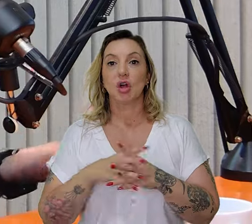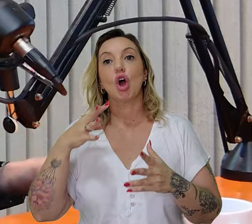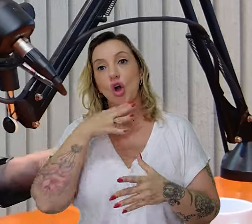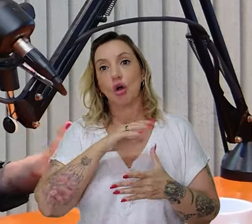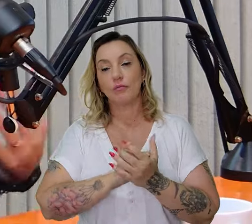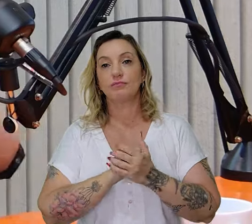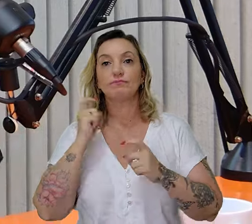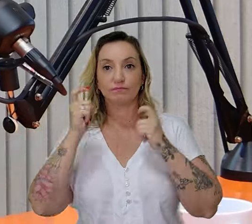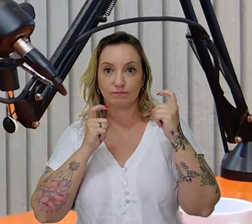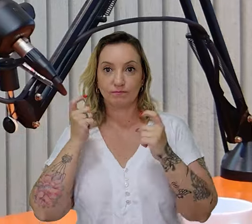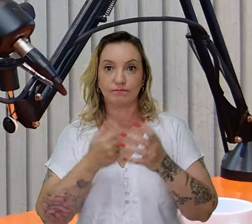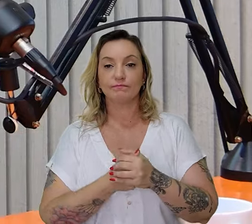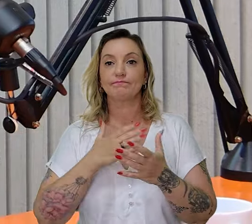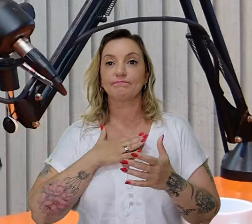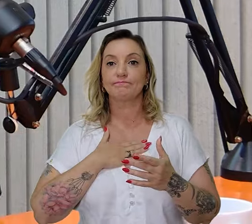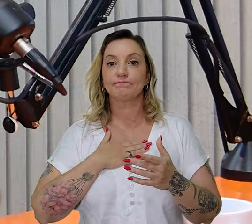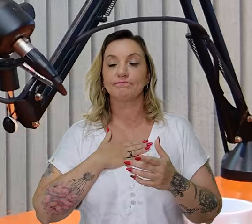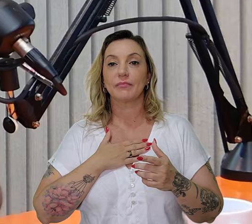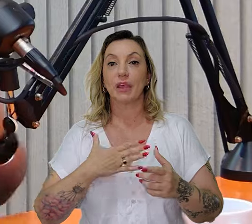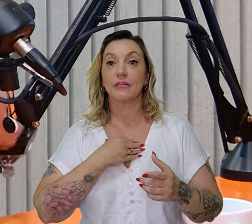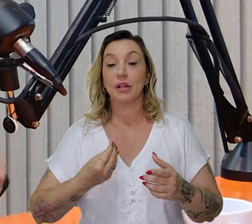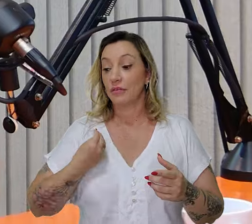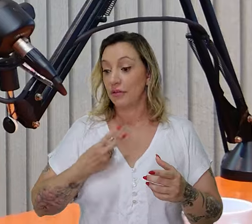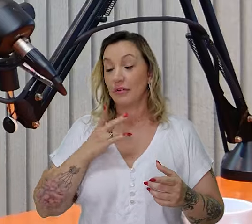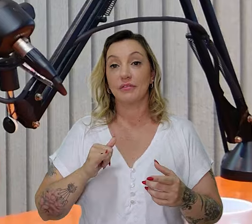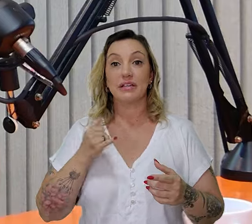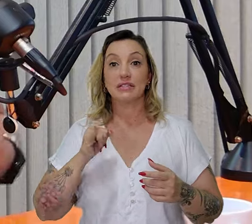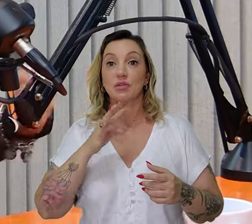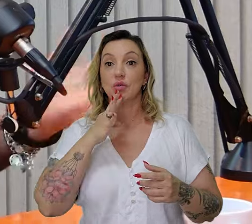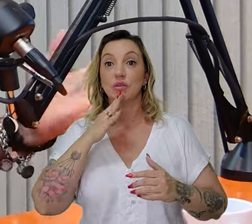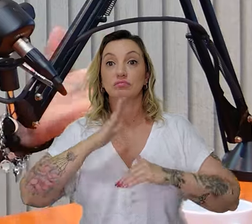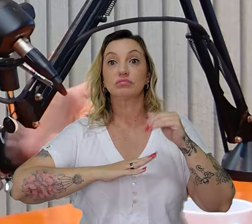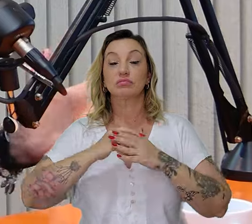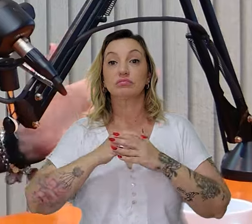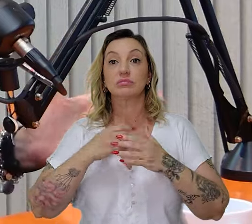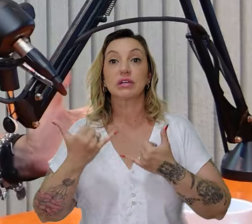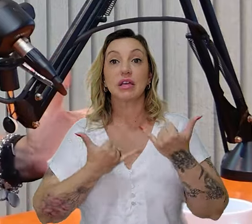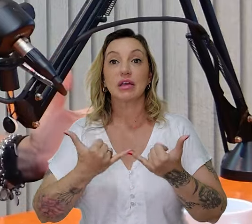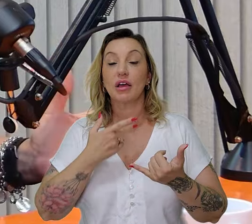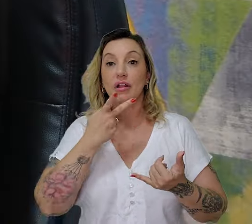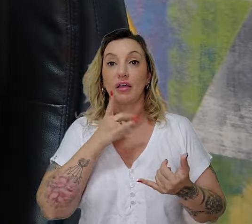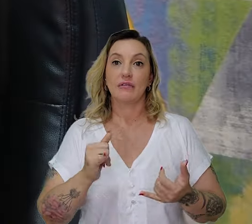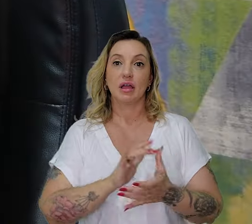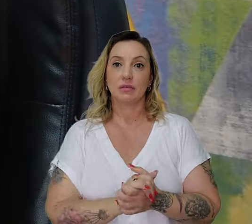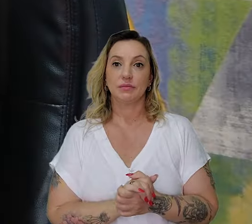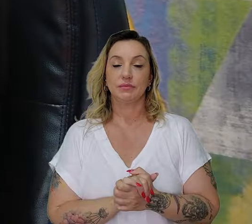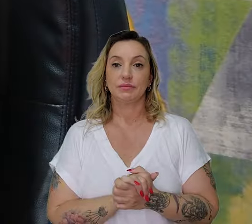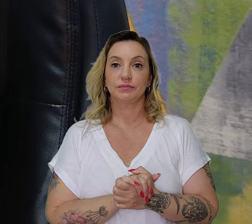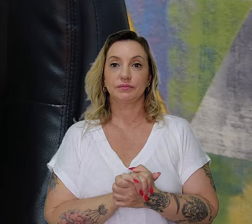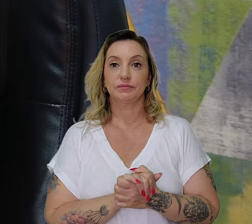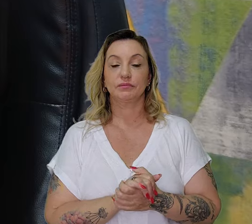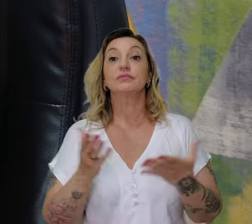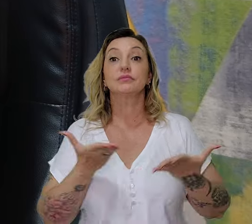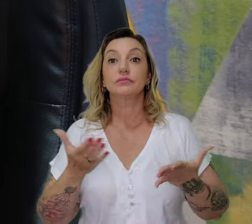meu filho vai viver se eu não conheço a carreira de games e meu filho fala que vai viver de games E agora tem a preocupação de como eu vou ajudar